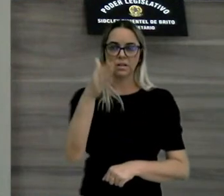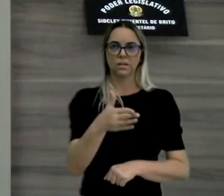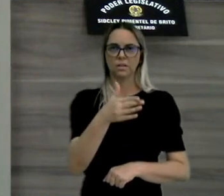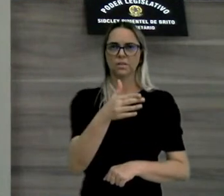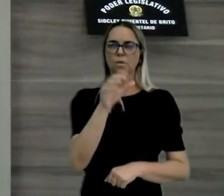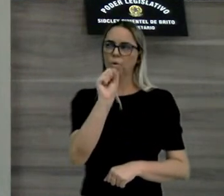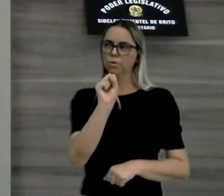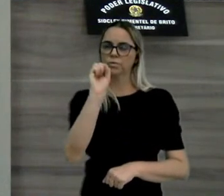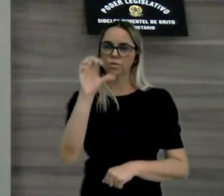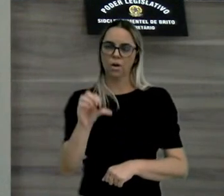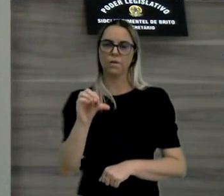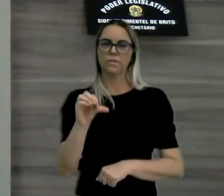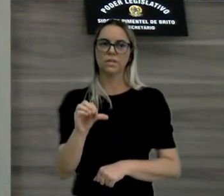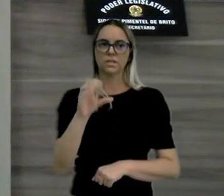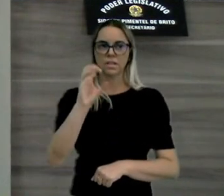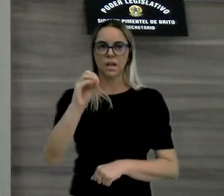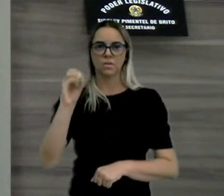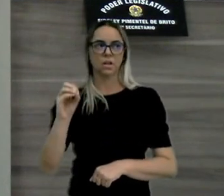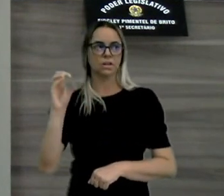0789